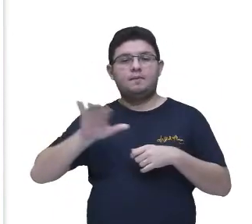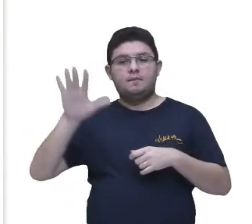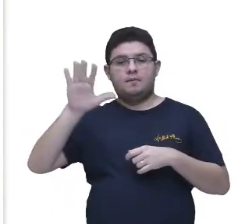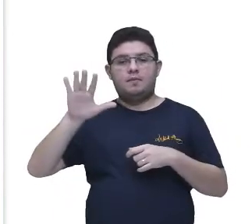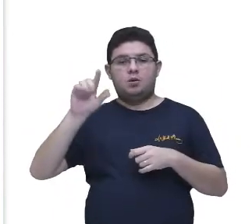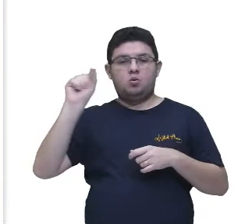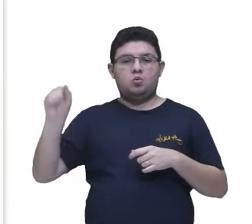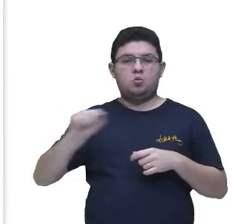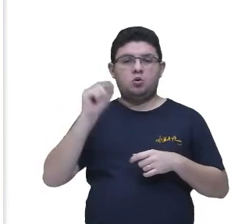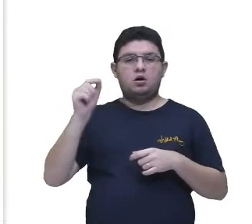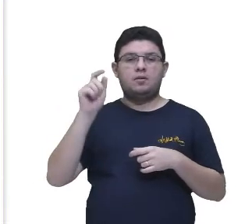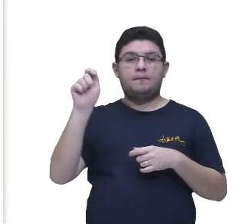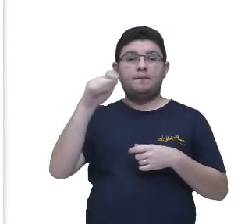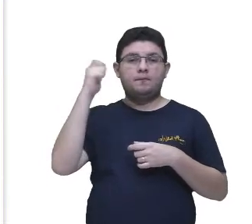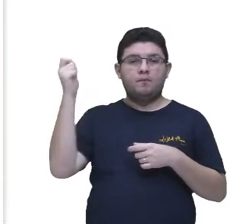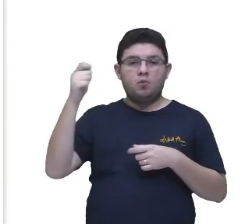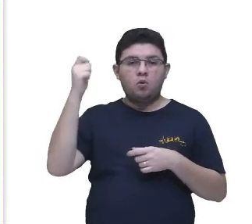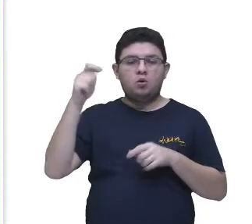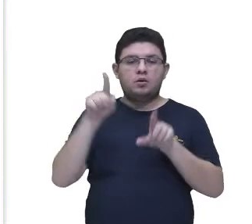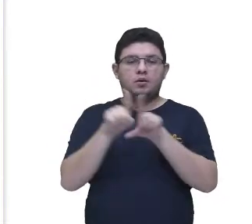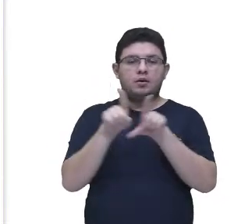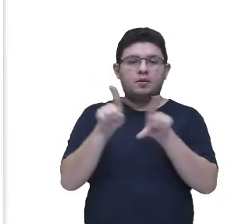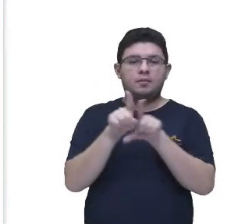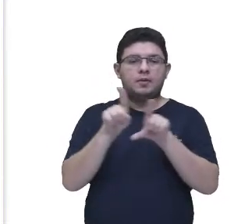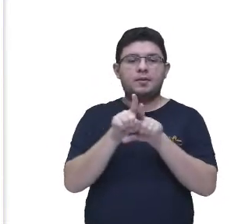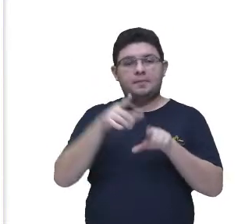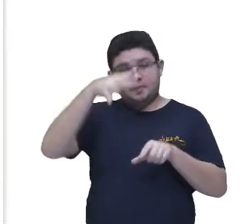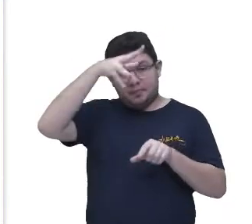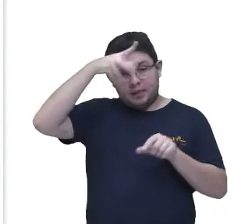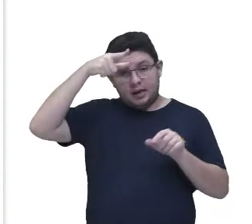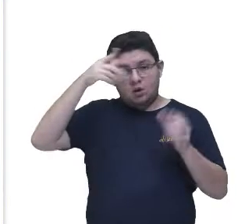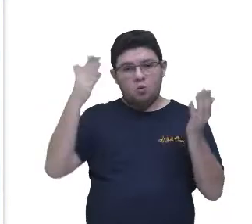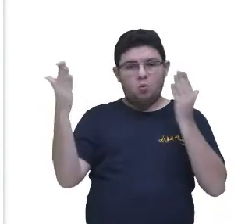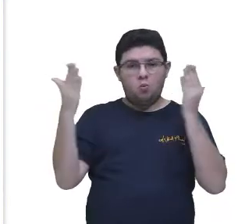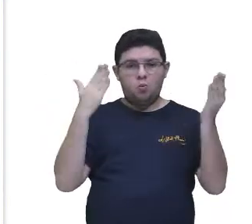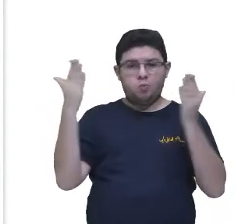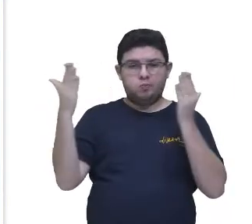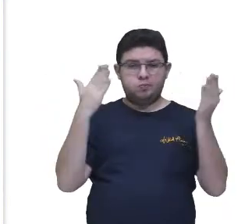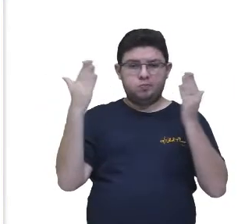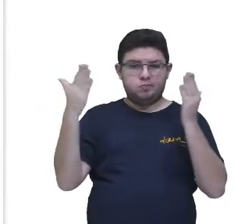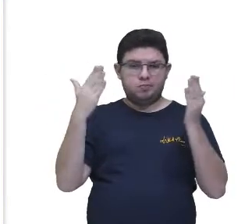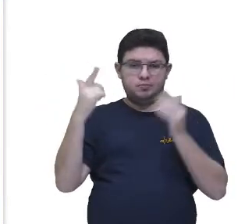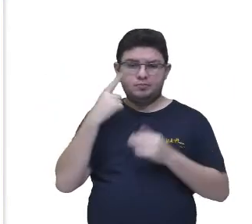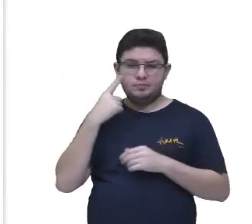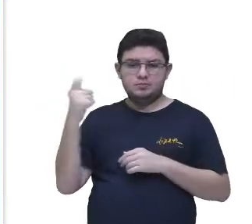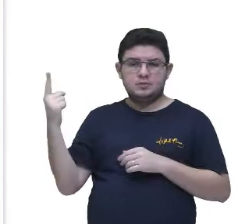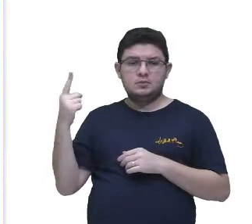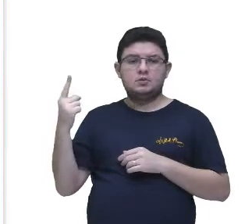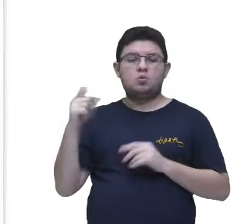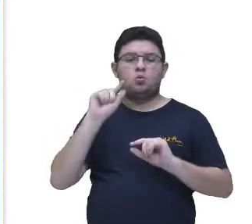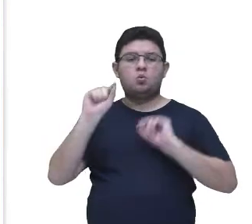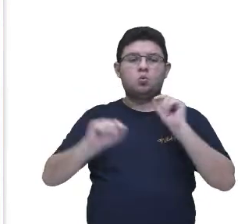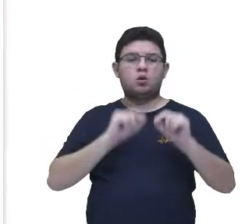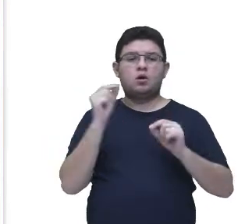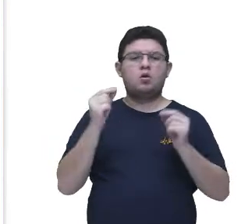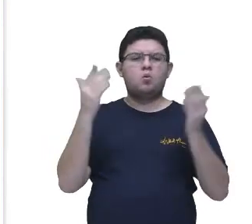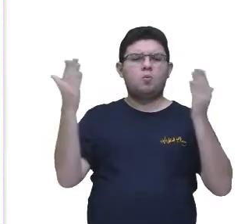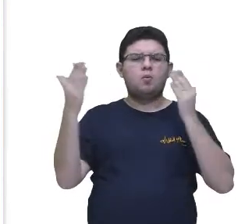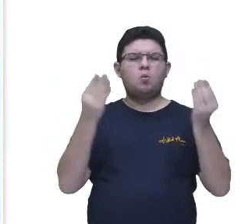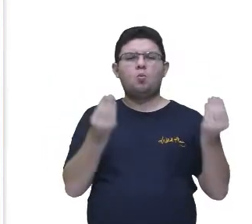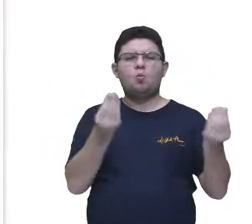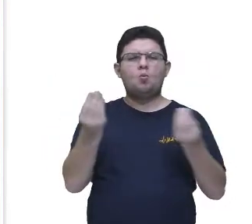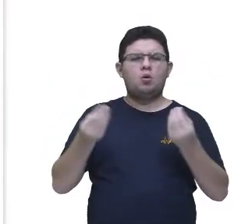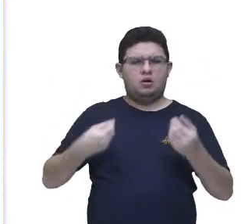Alegre e a cidade de Manaus. Então, olha só, e comparando as duas, a gente tem aí uma qualidade, em questão a qualidade de vida. Numa